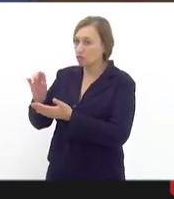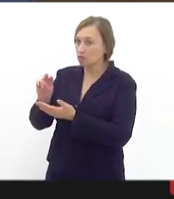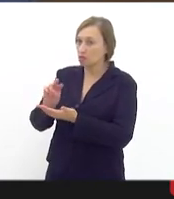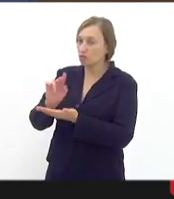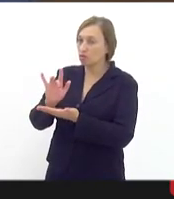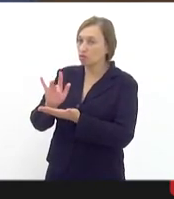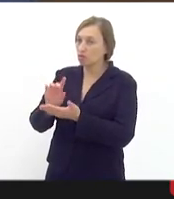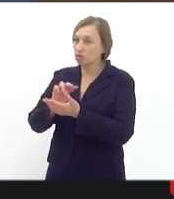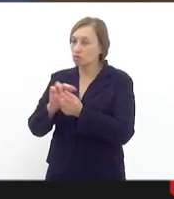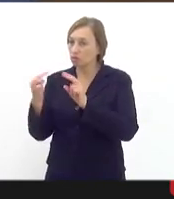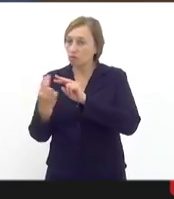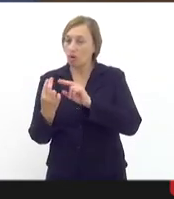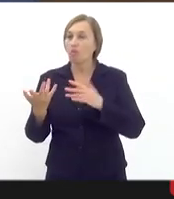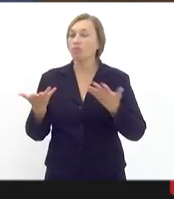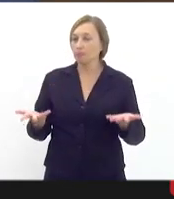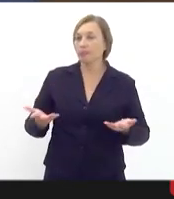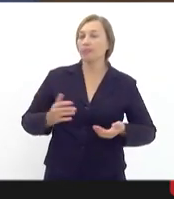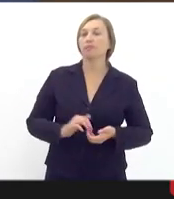Então,